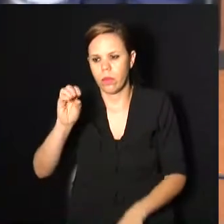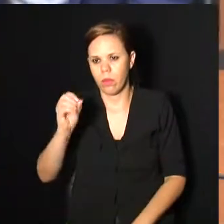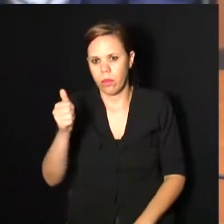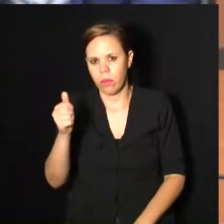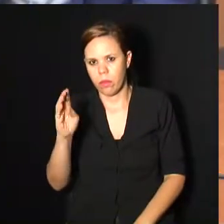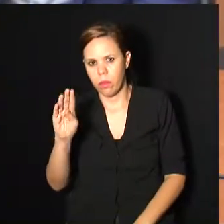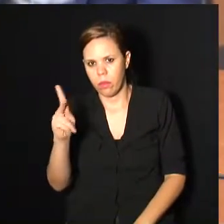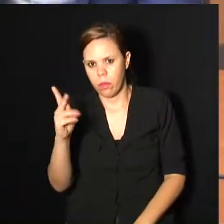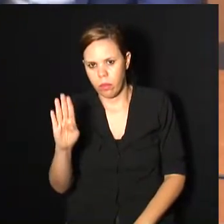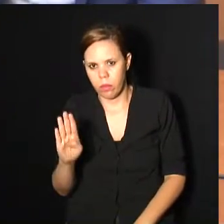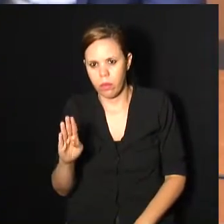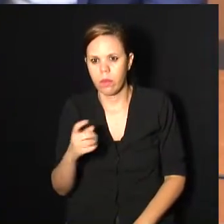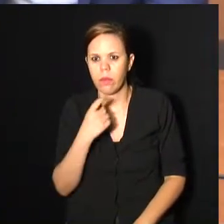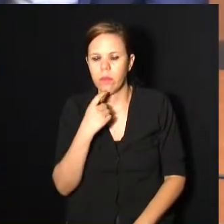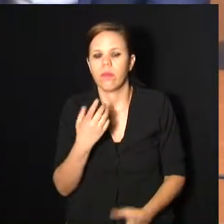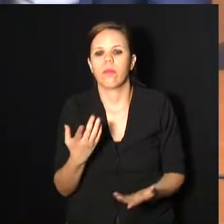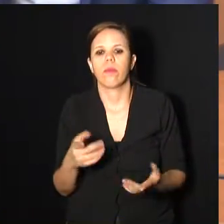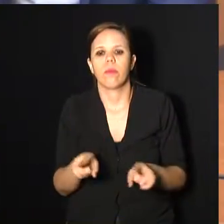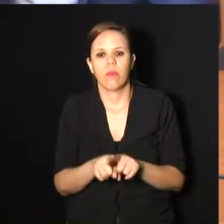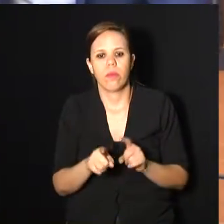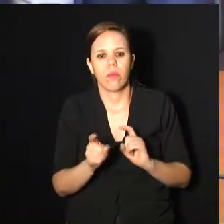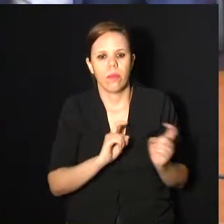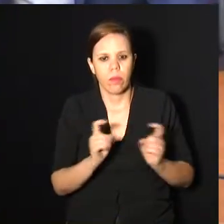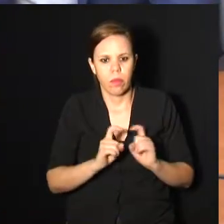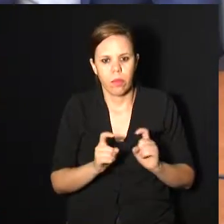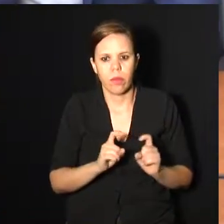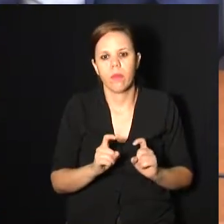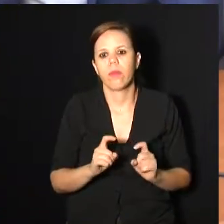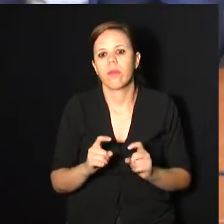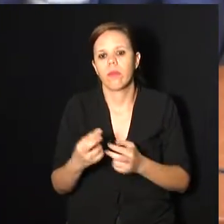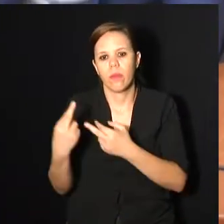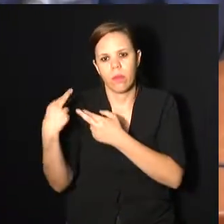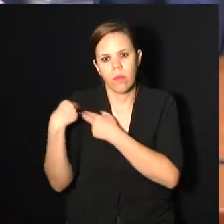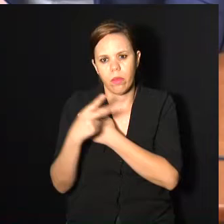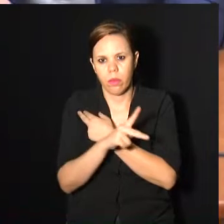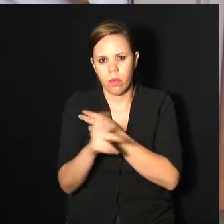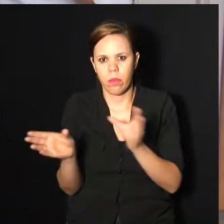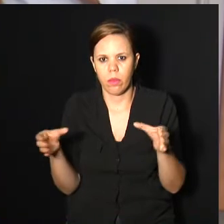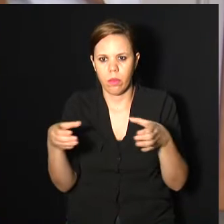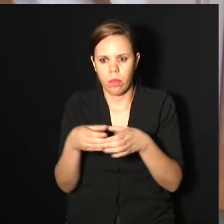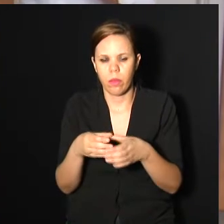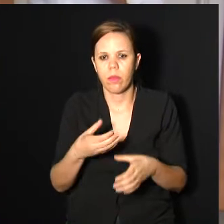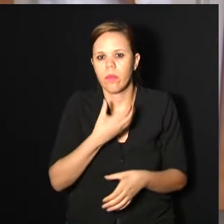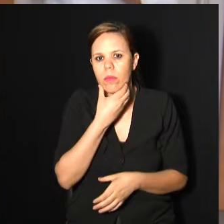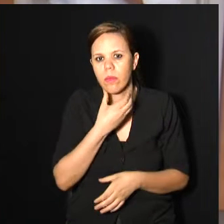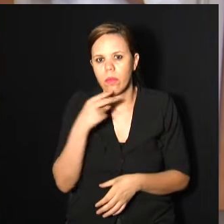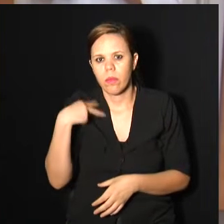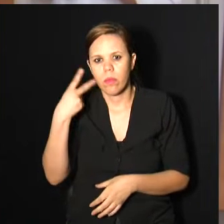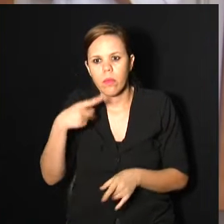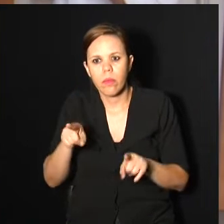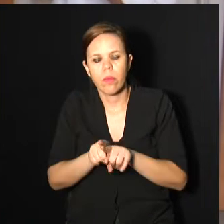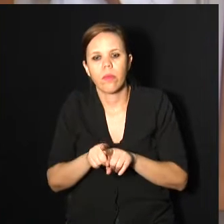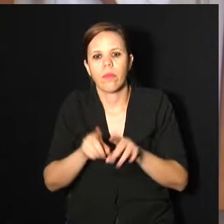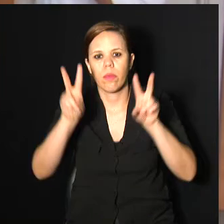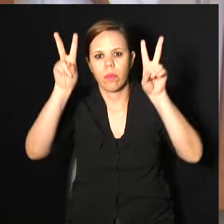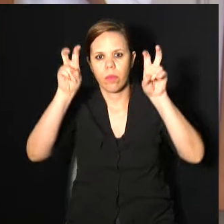A reunião foi conduzida pelo vereador Carmo Luiz, que é o presidente do grupo. O evento, que teve como tema inovação nas